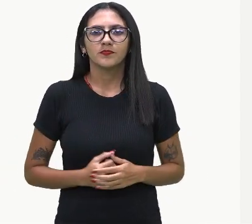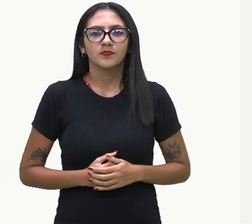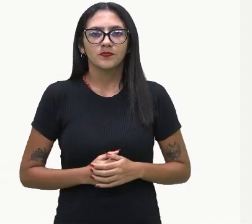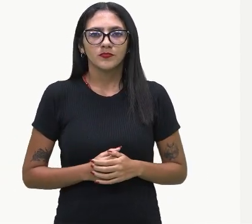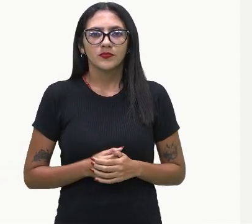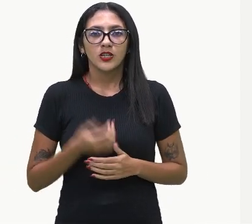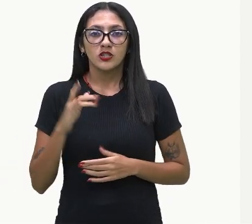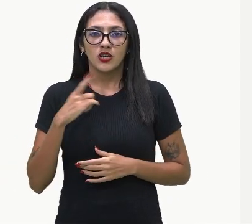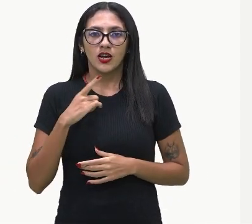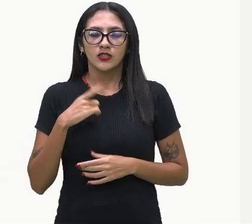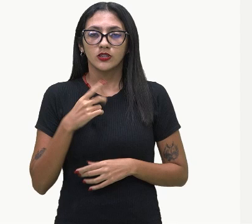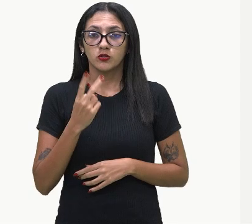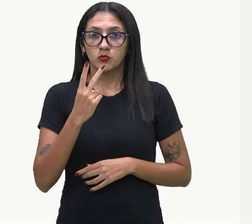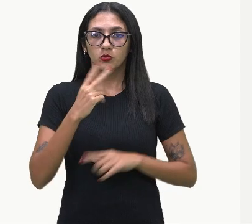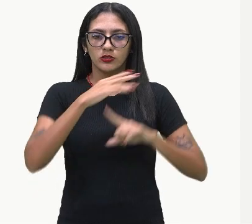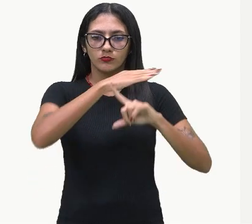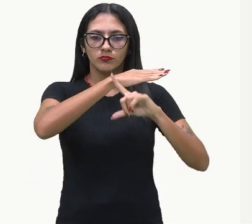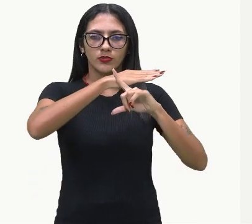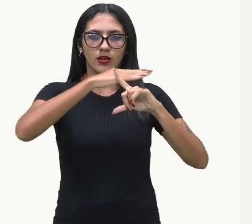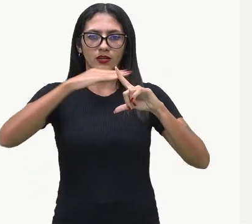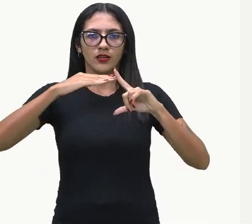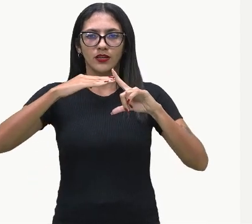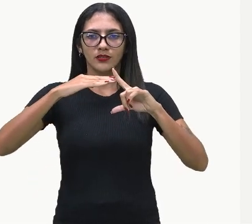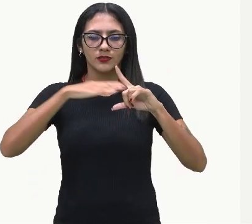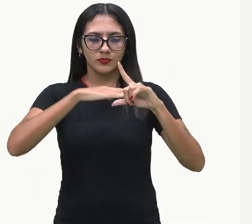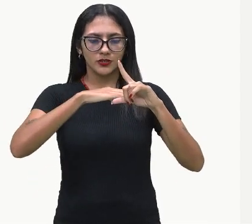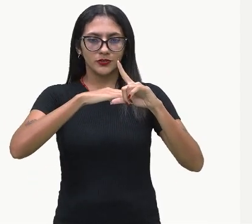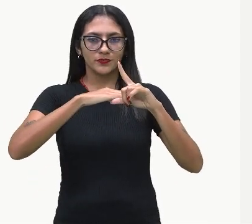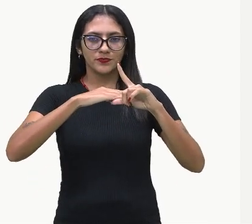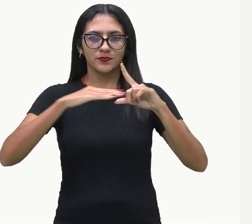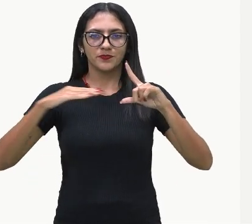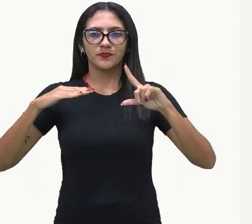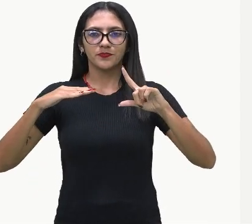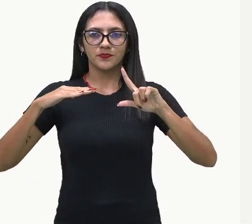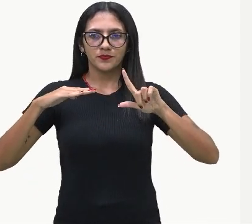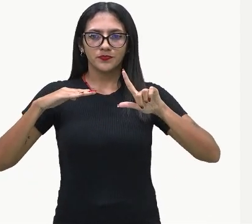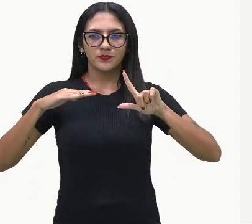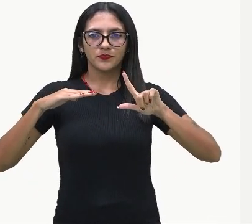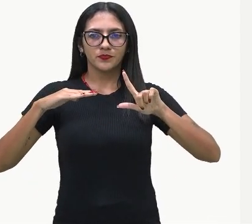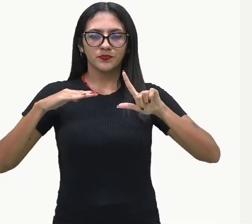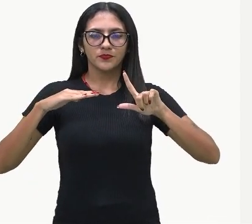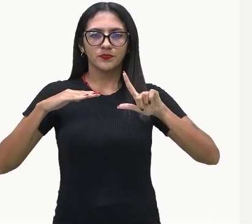2 retas. E elas são paralelas.